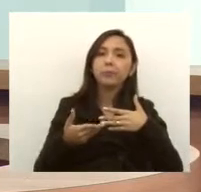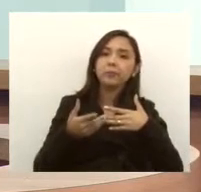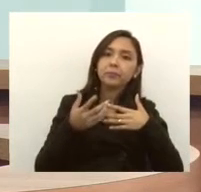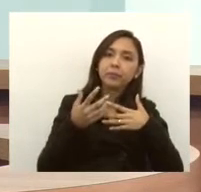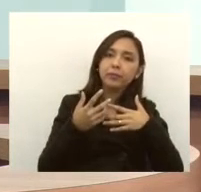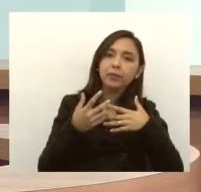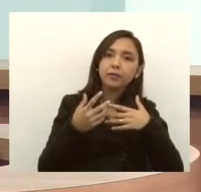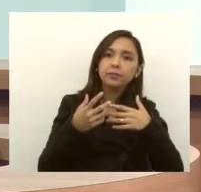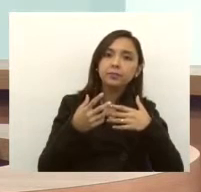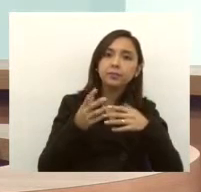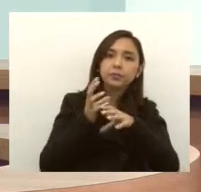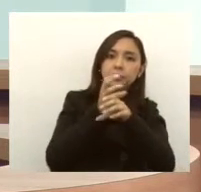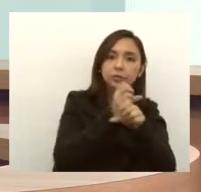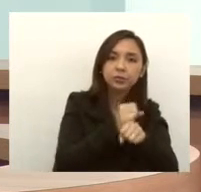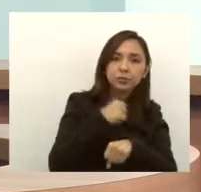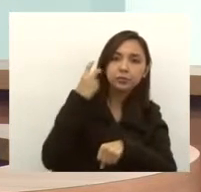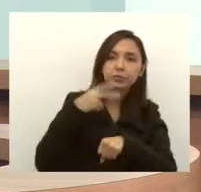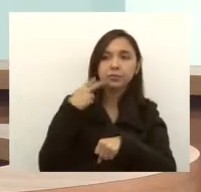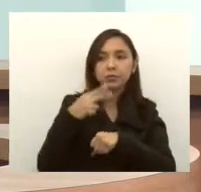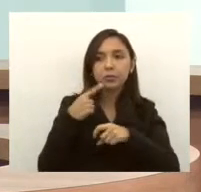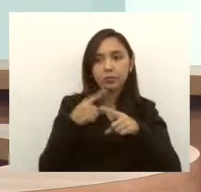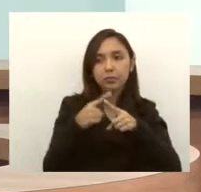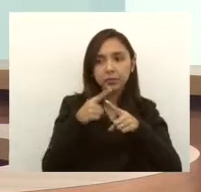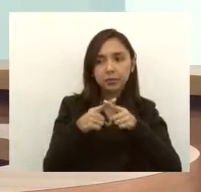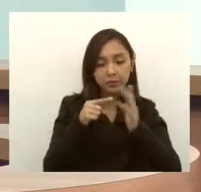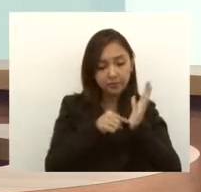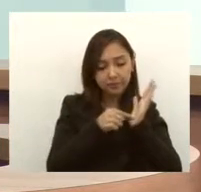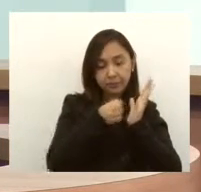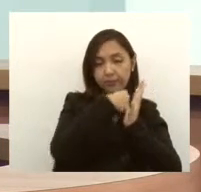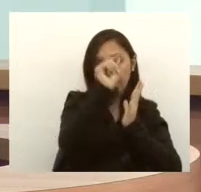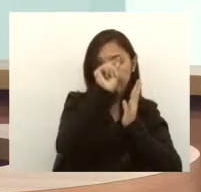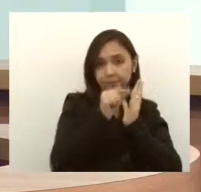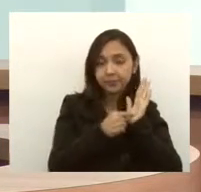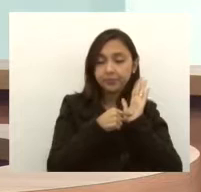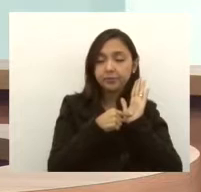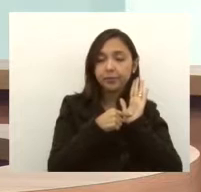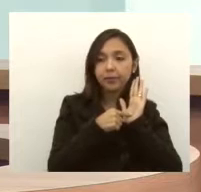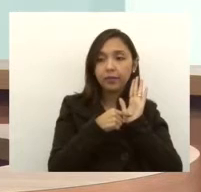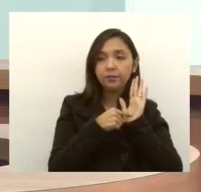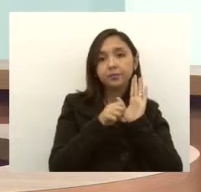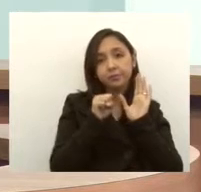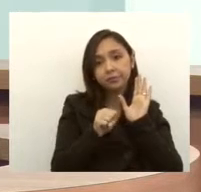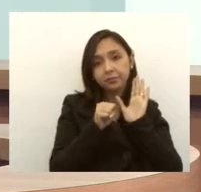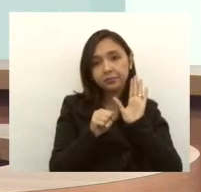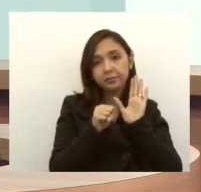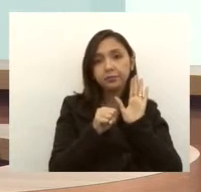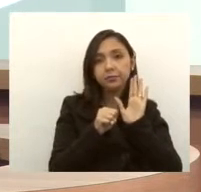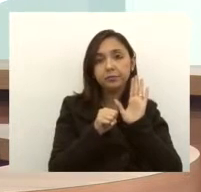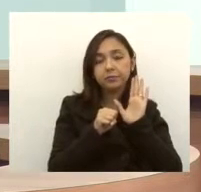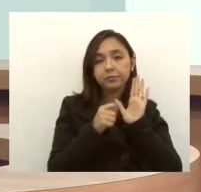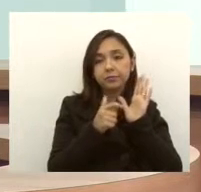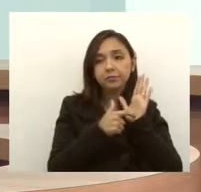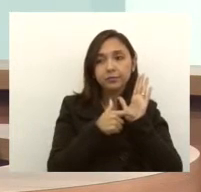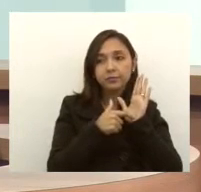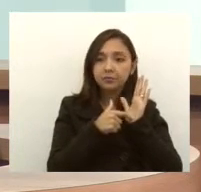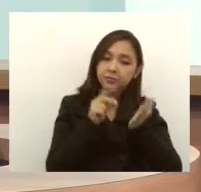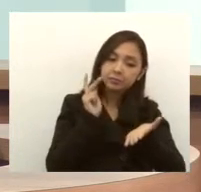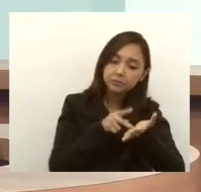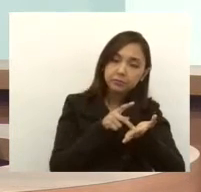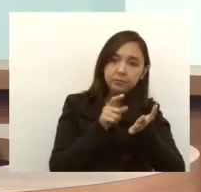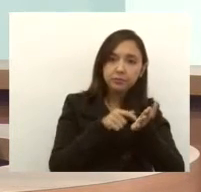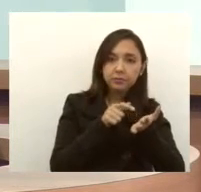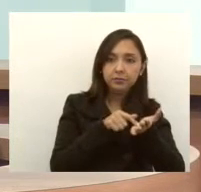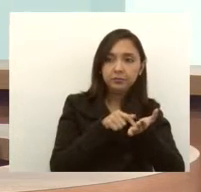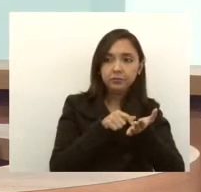dá quórum, porque num item que podia ser encaminhado